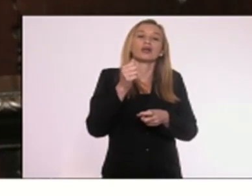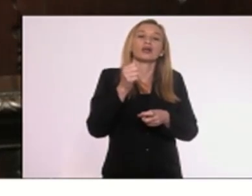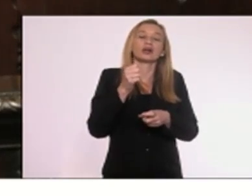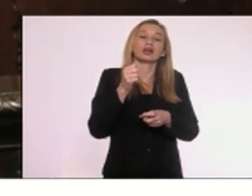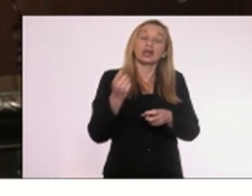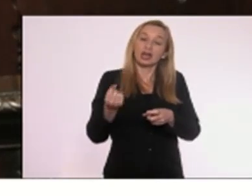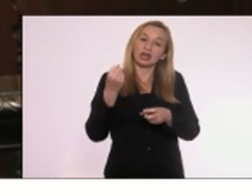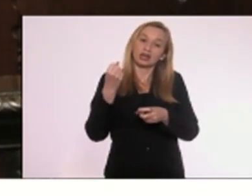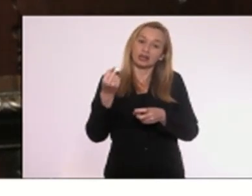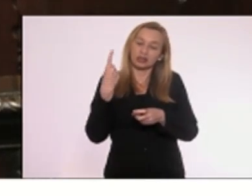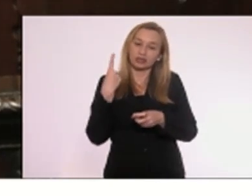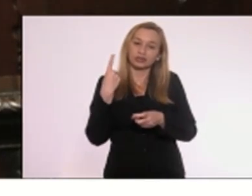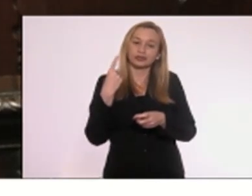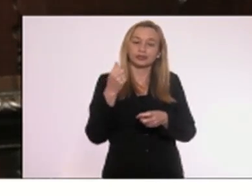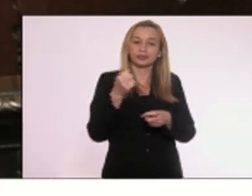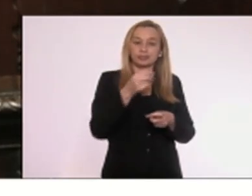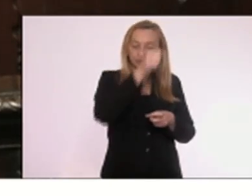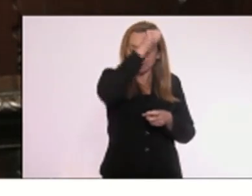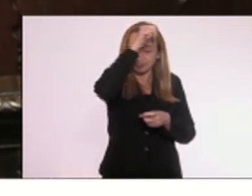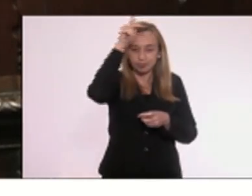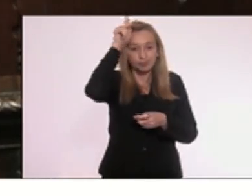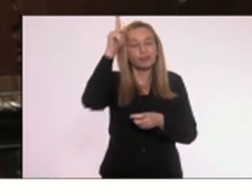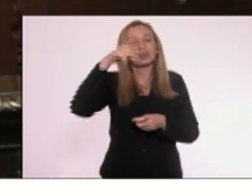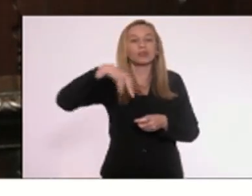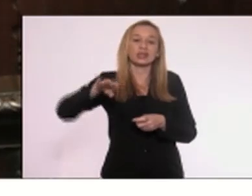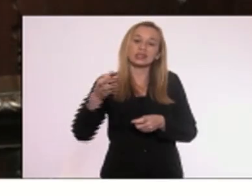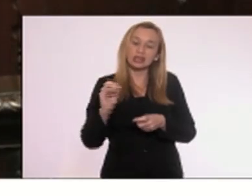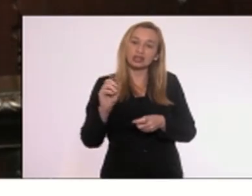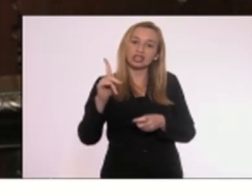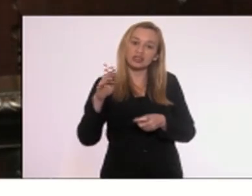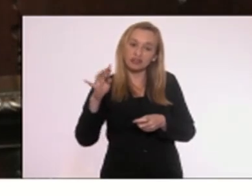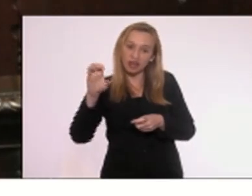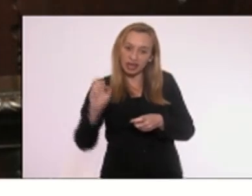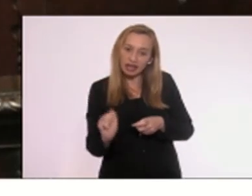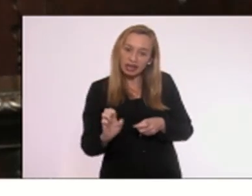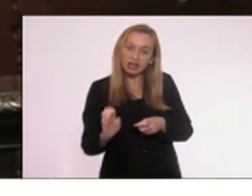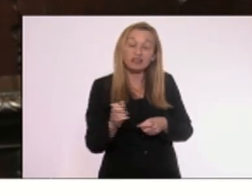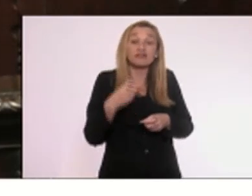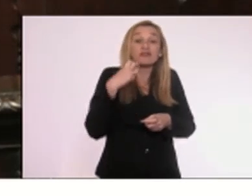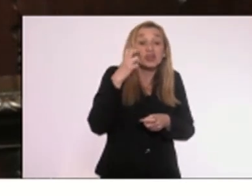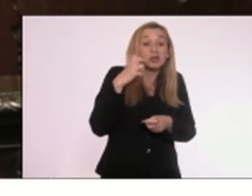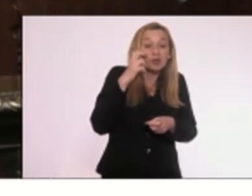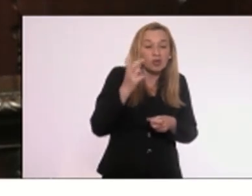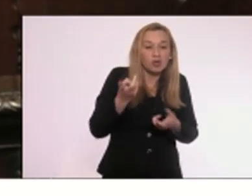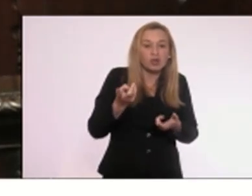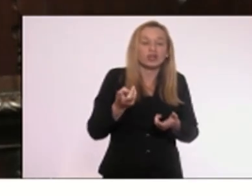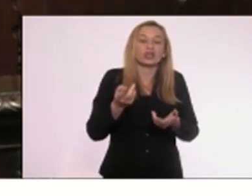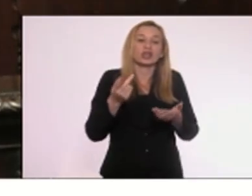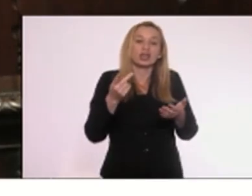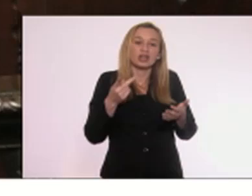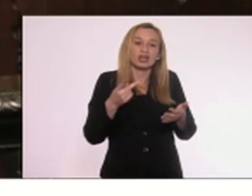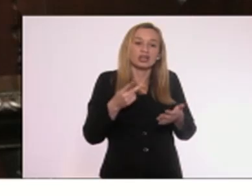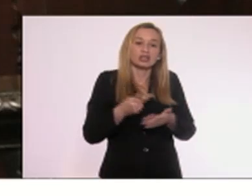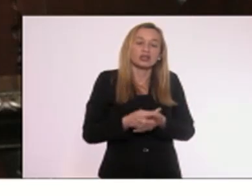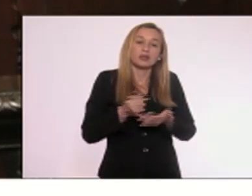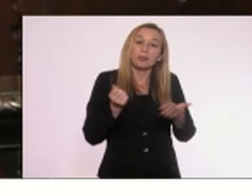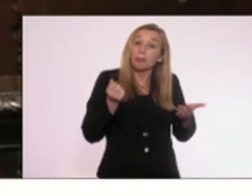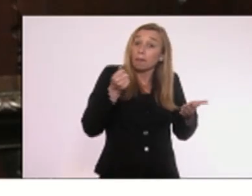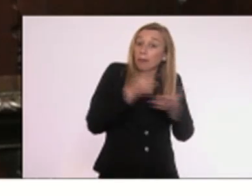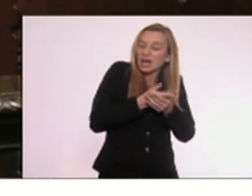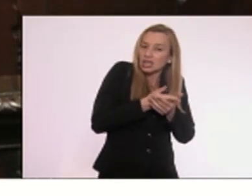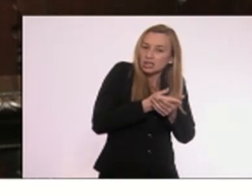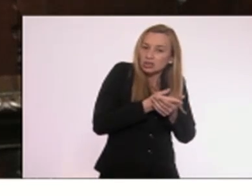ele mais uma vez ontem, já tinha feito isso anteriormente, loteando os seus espaços,